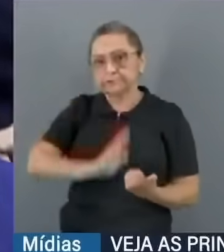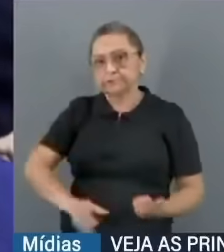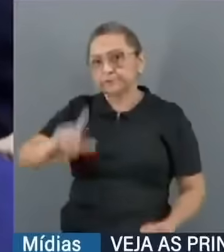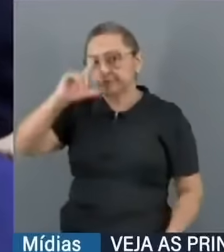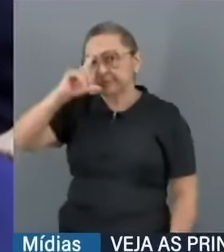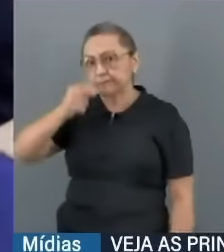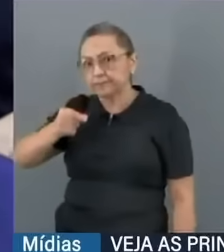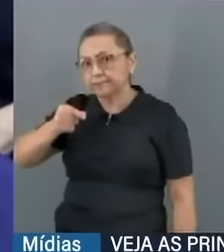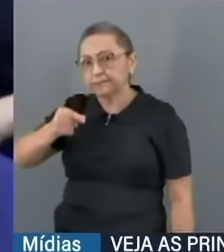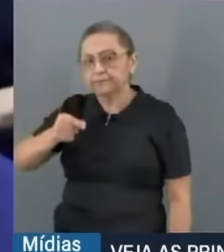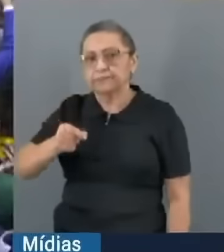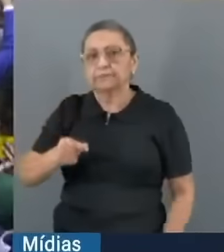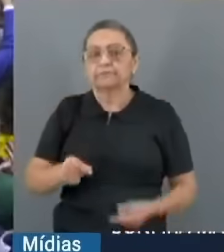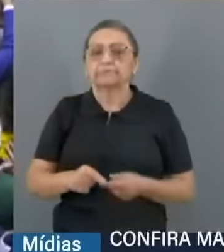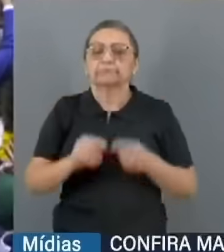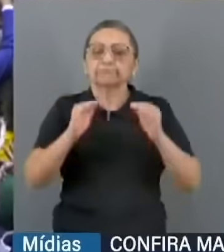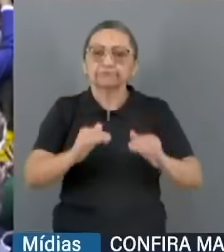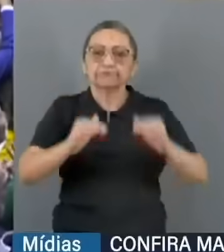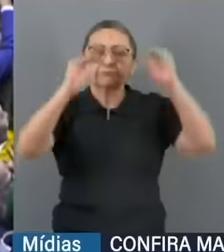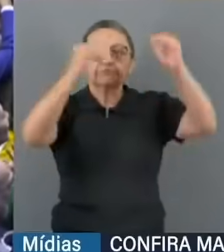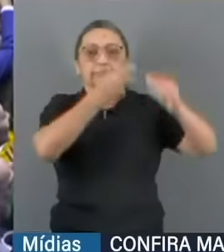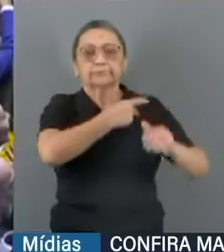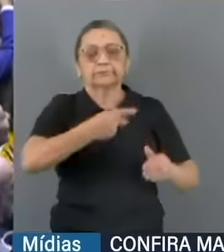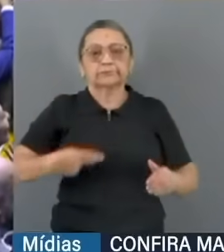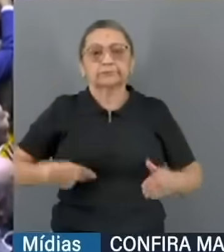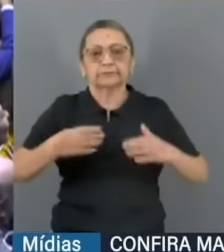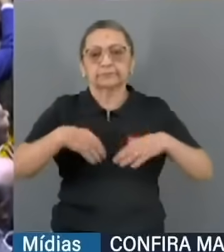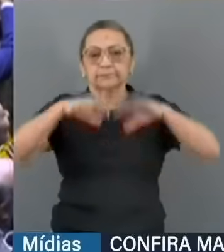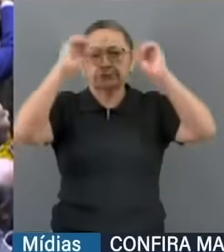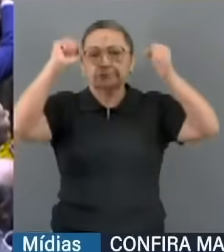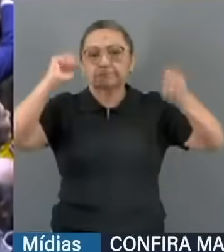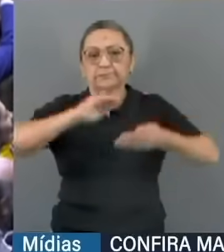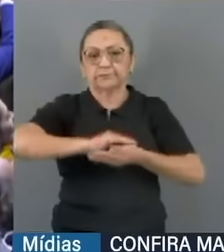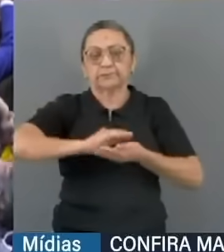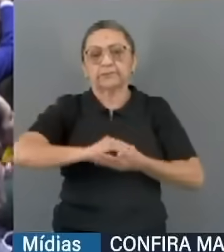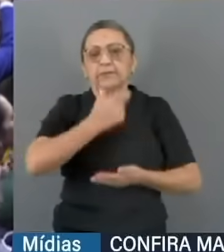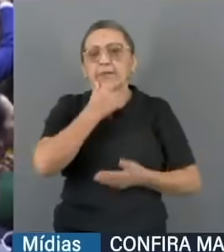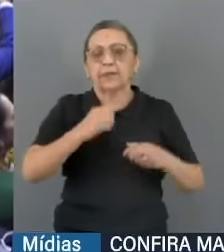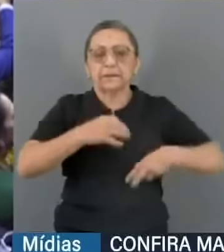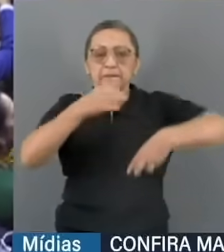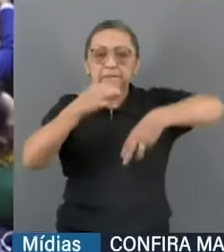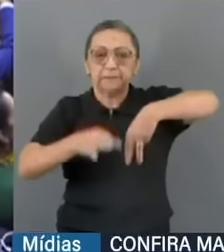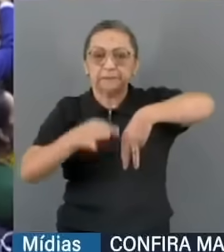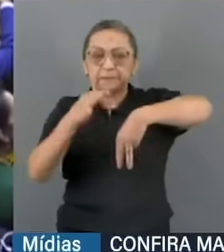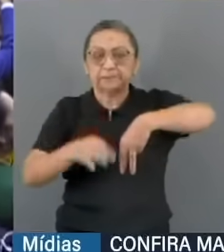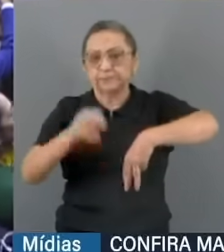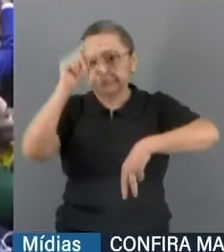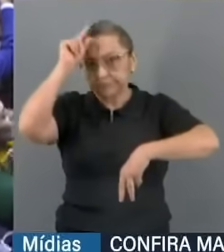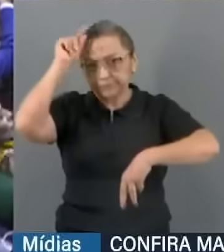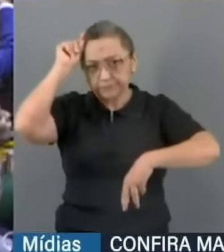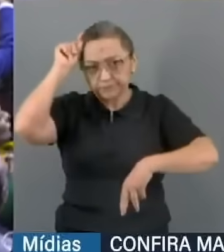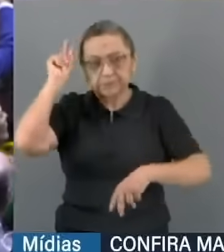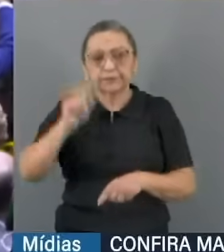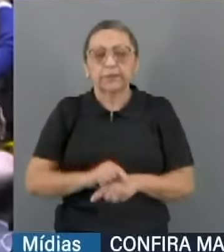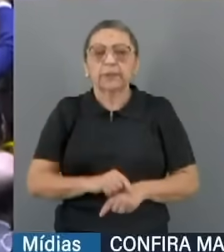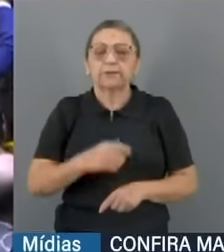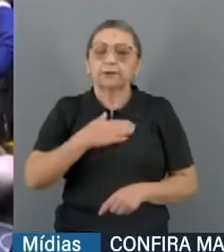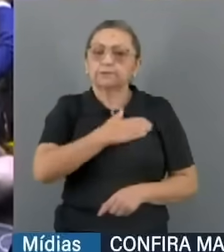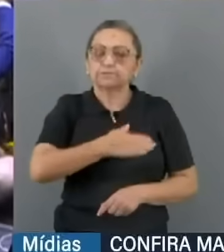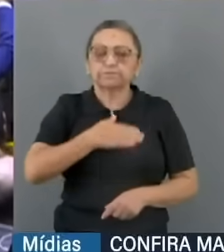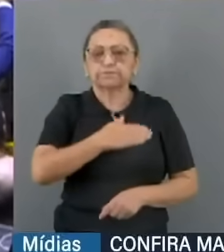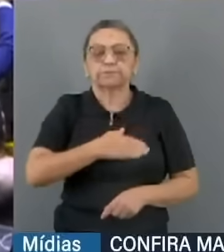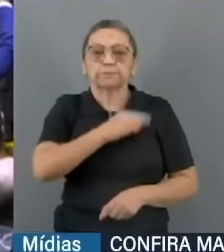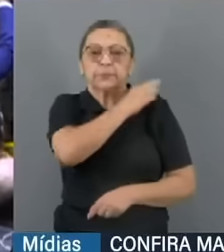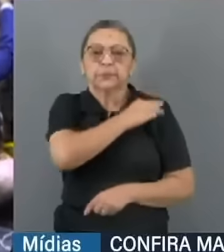Alckmin, excelentíssimo presidente do Supremo Tribunal Federal, ministro Luiz Barroso, meu caro Fernando